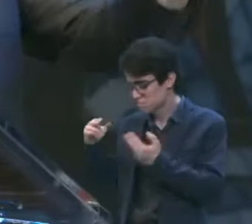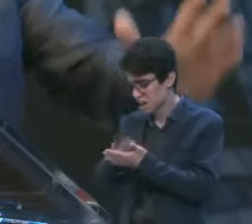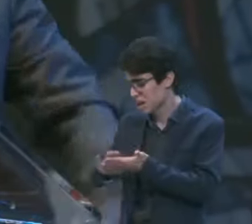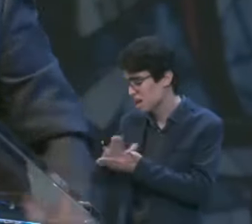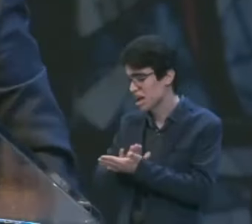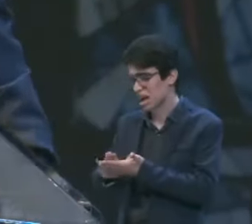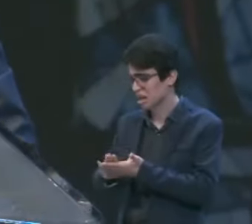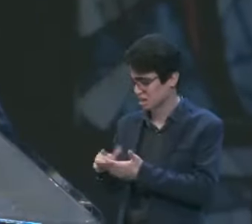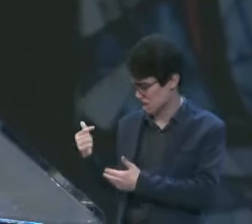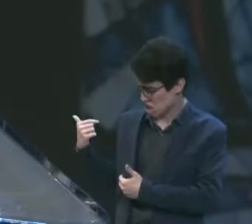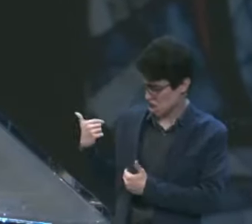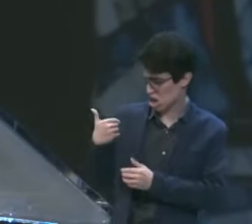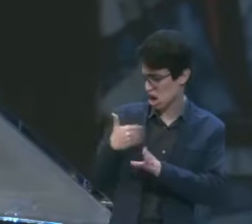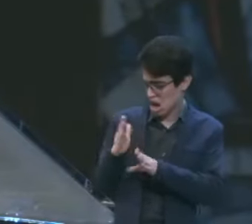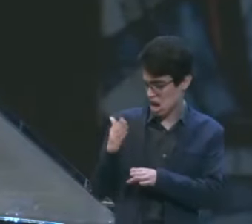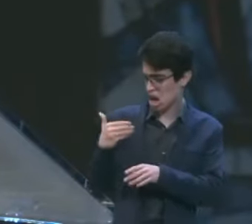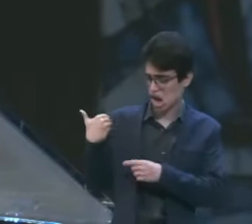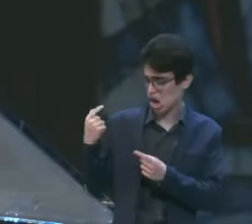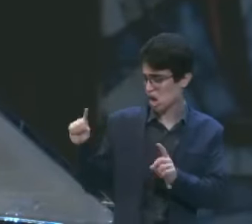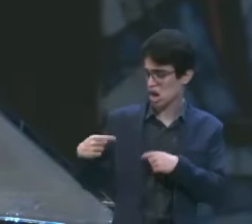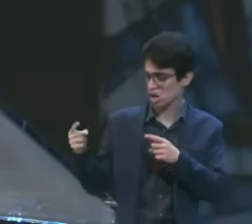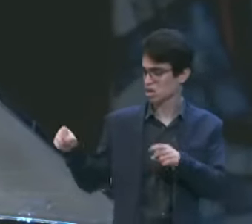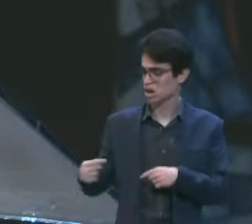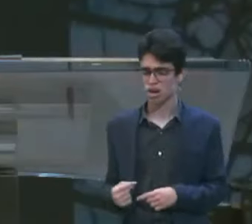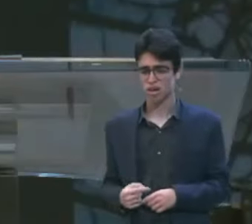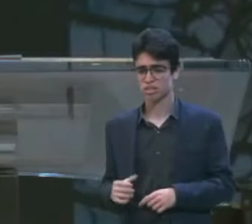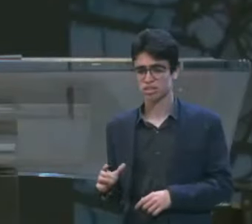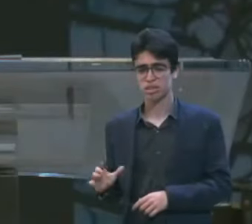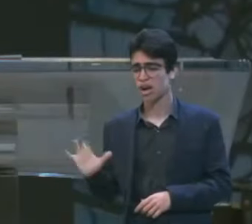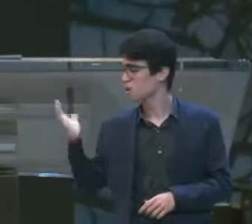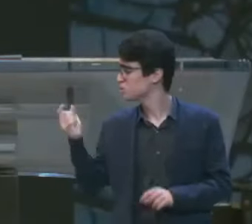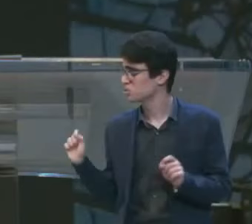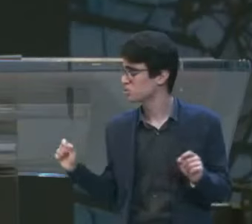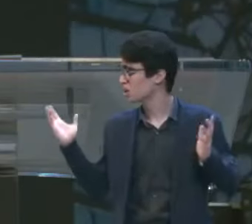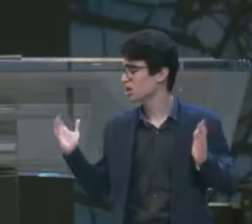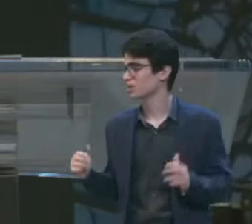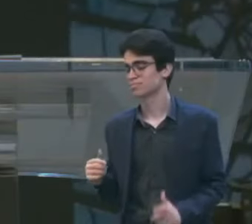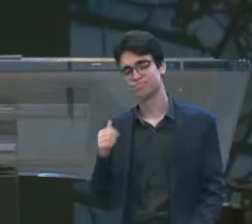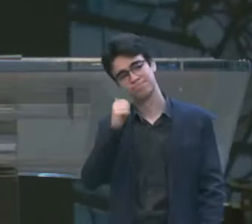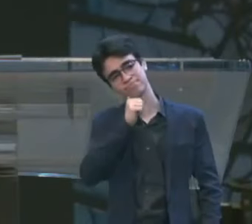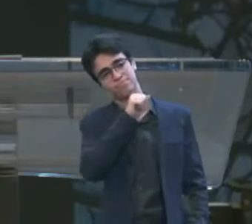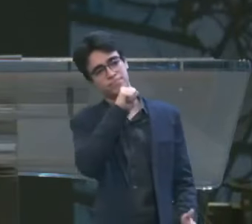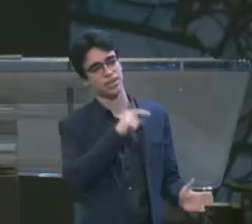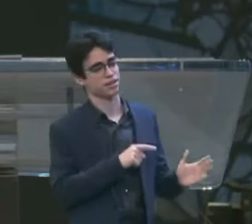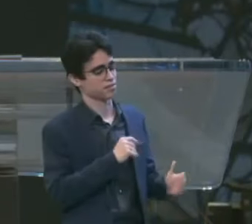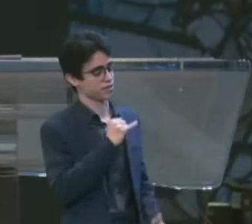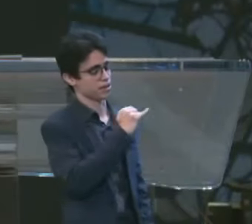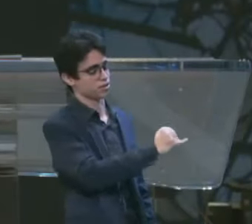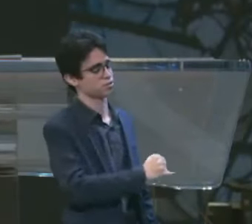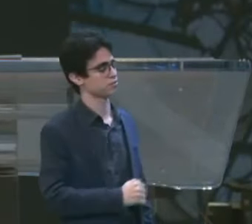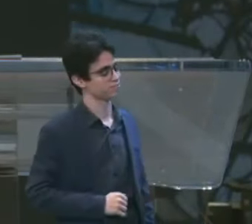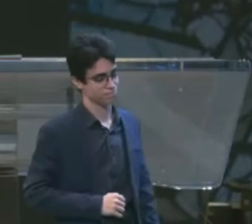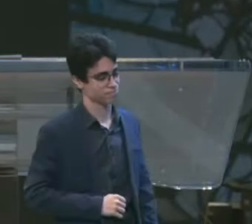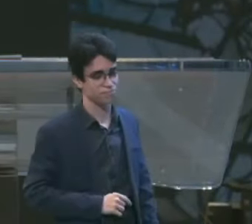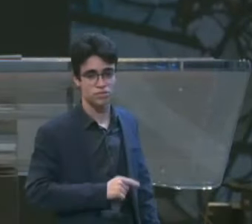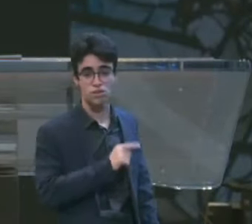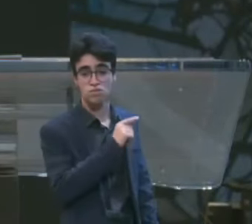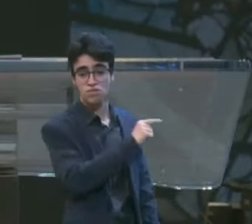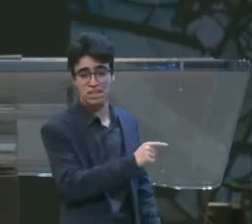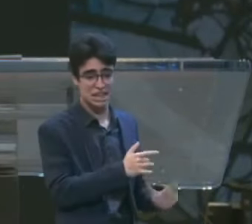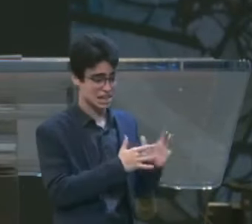me enxotaram. O que houve, mãe? E a mãe disse: meu filho, você